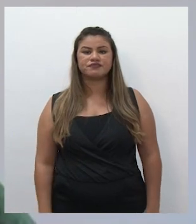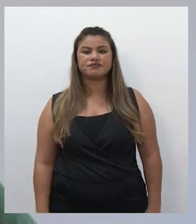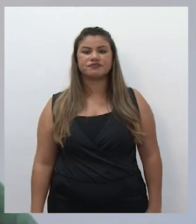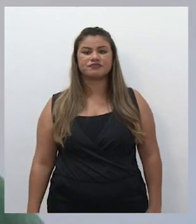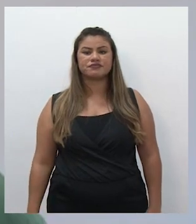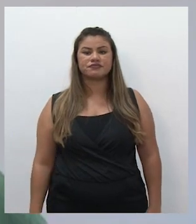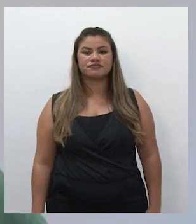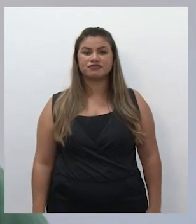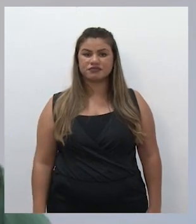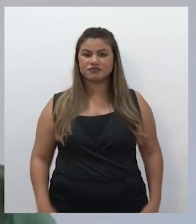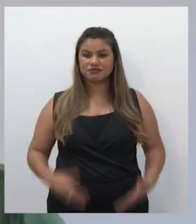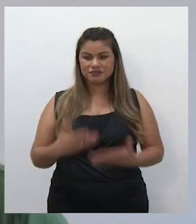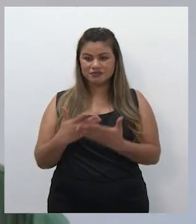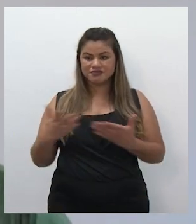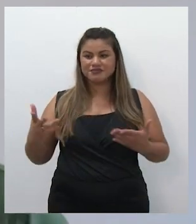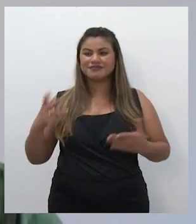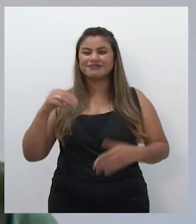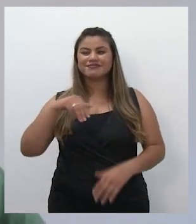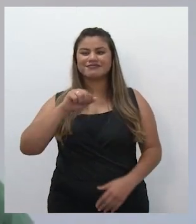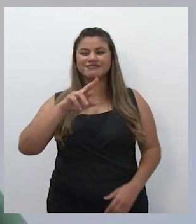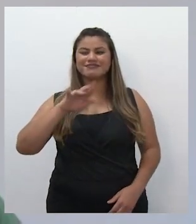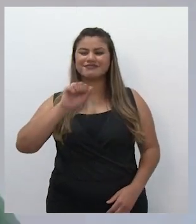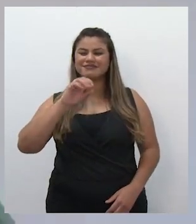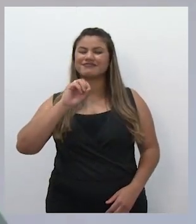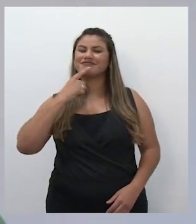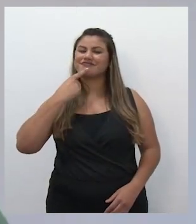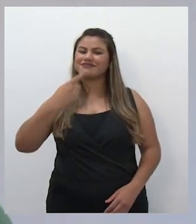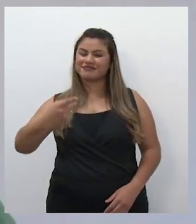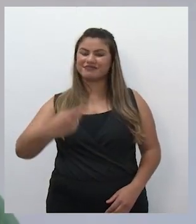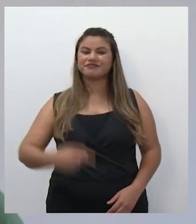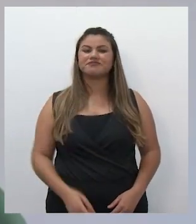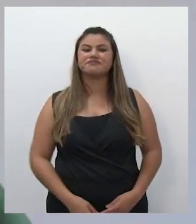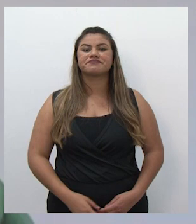Você podia falar um pouquinho para a gente, Marcos?